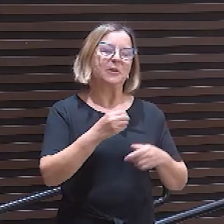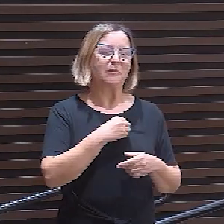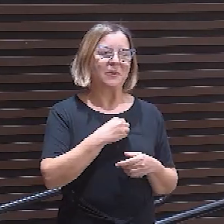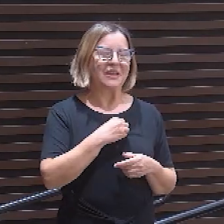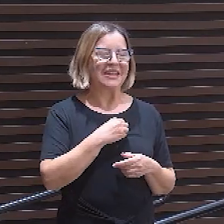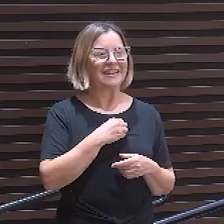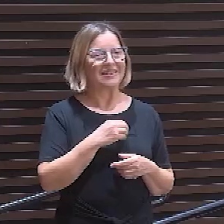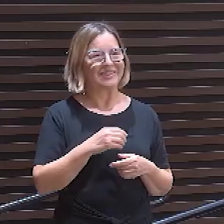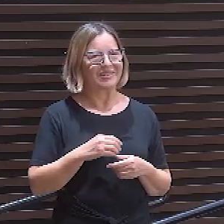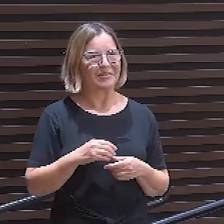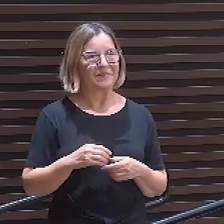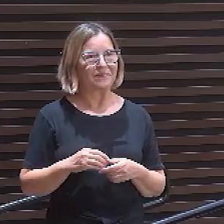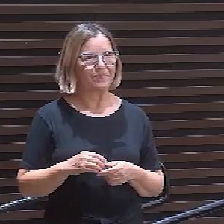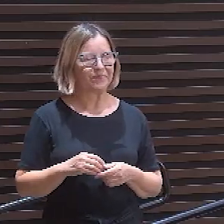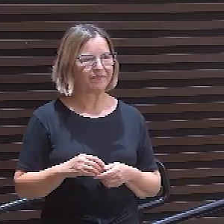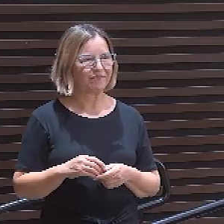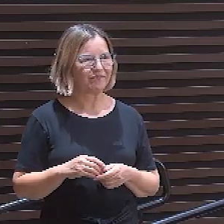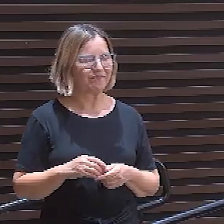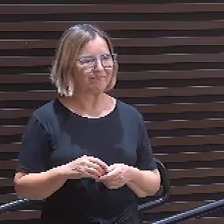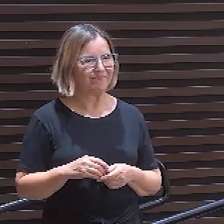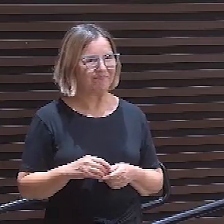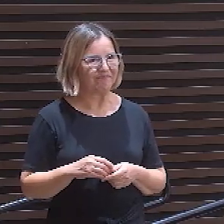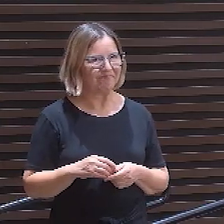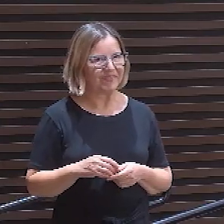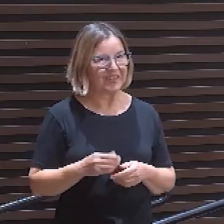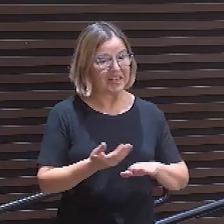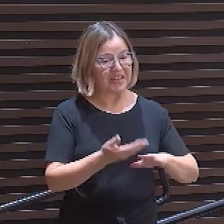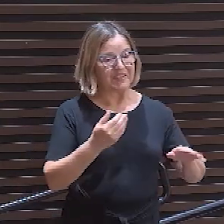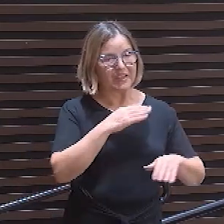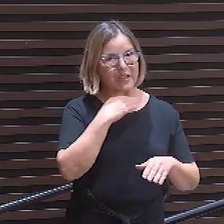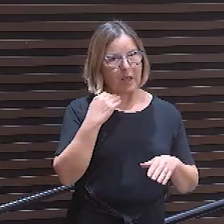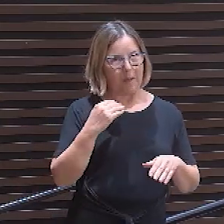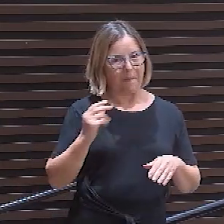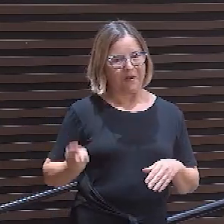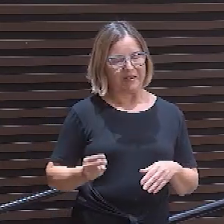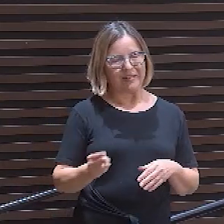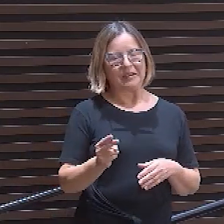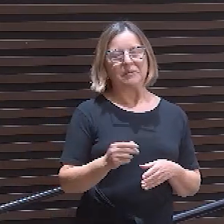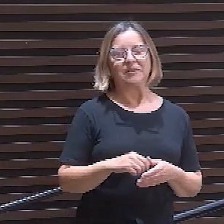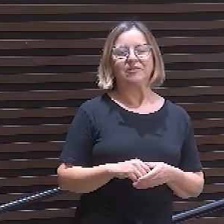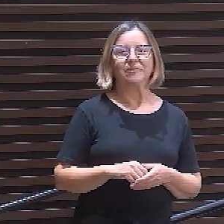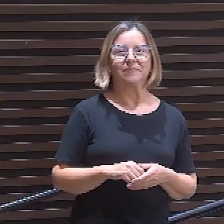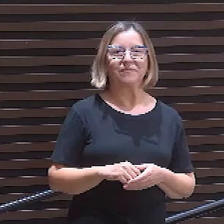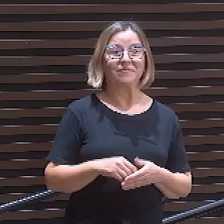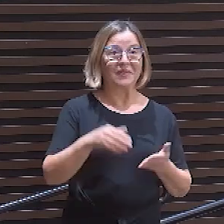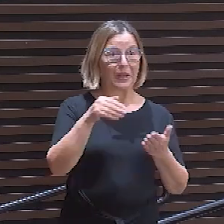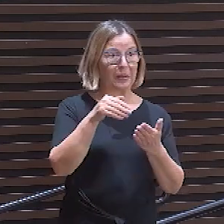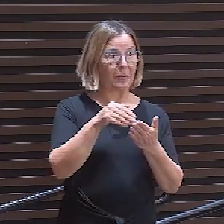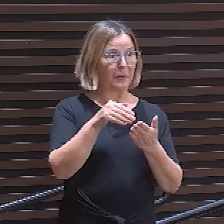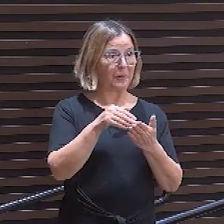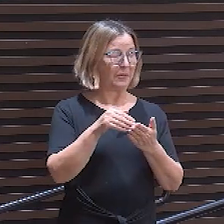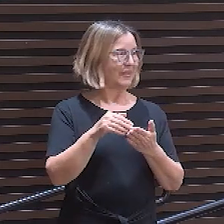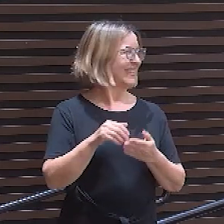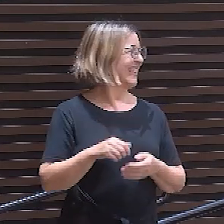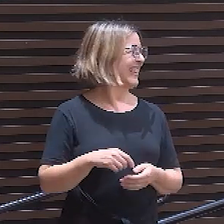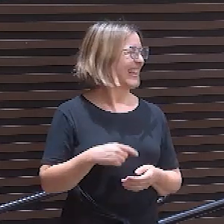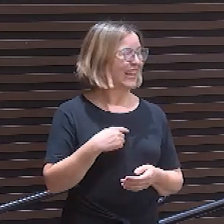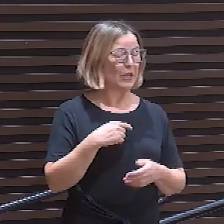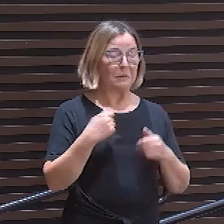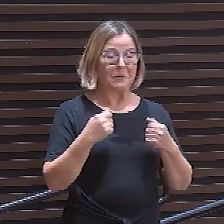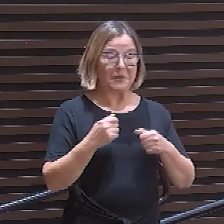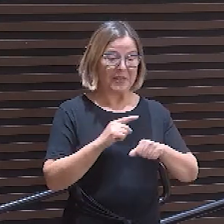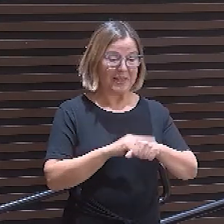eternidade. E por último, eu disse que eu precisava de mais tempo e já estou esgotando todo o tempo que eu já